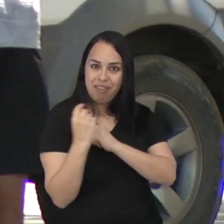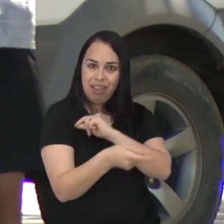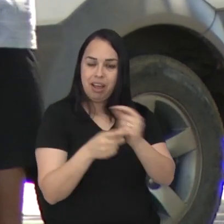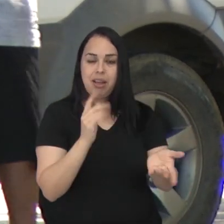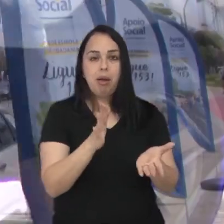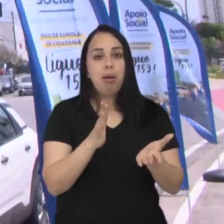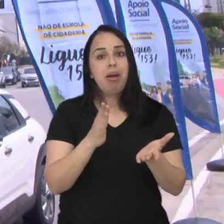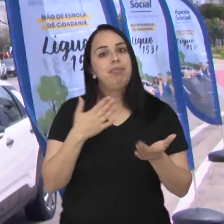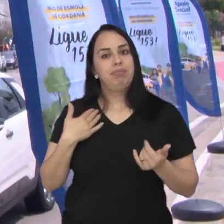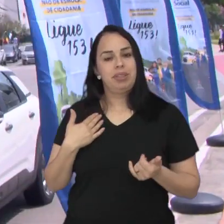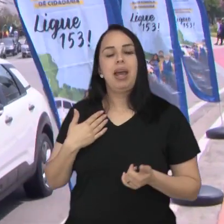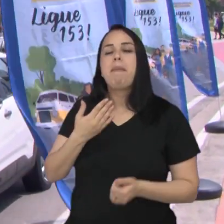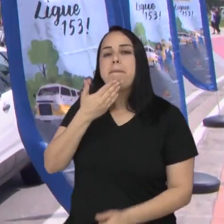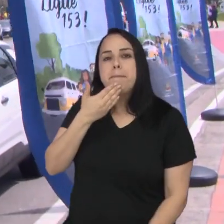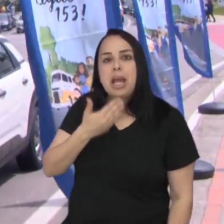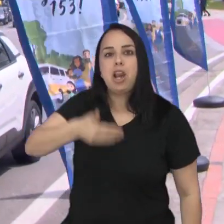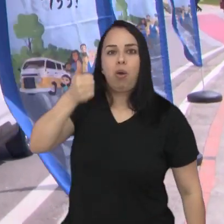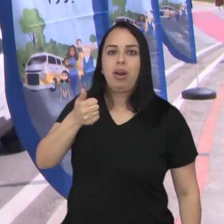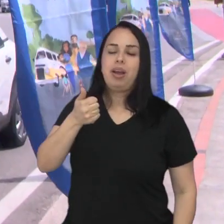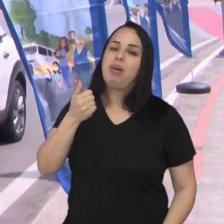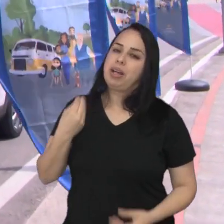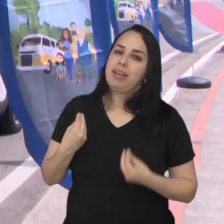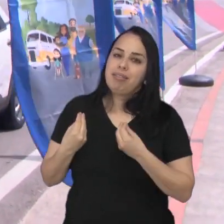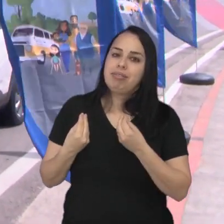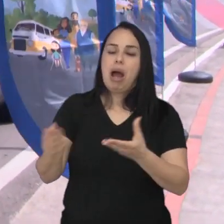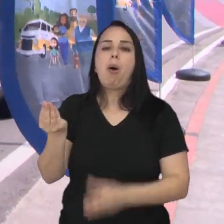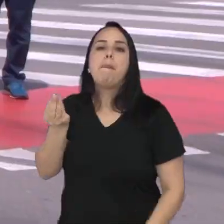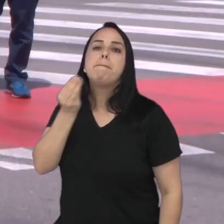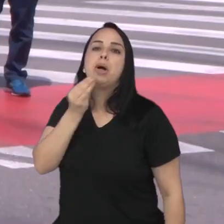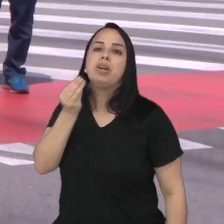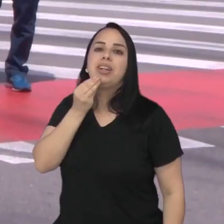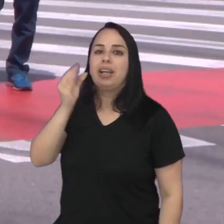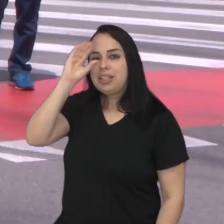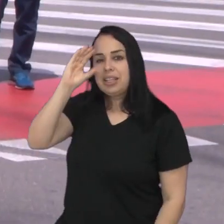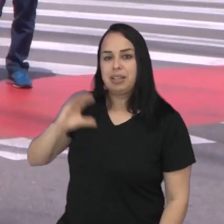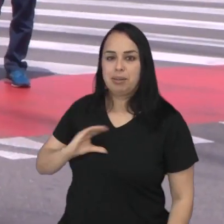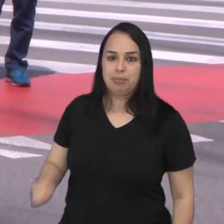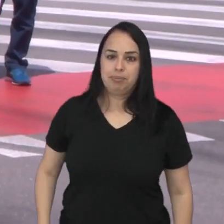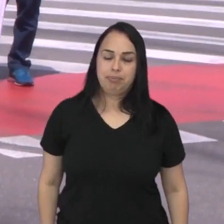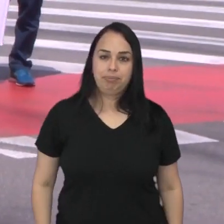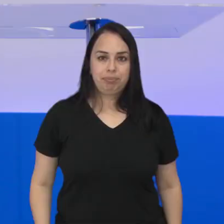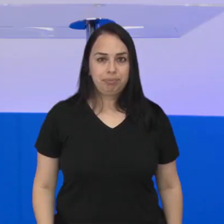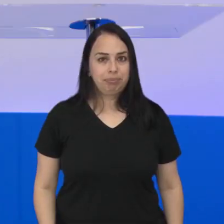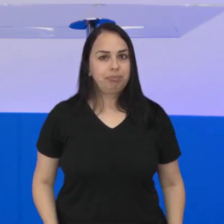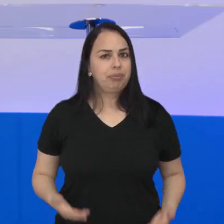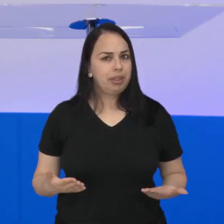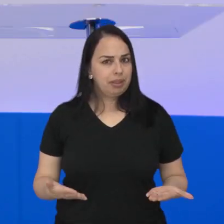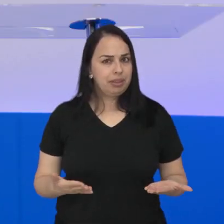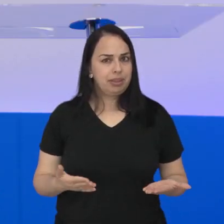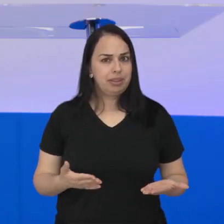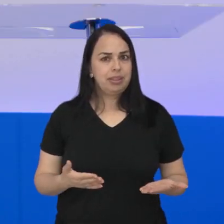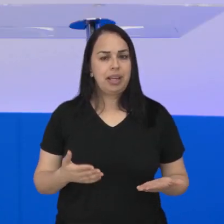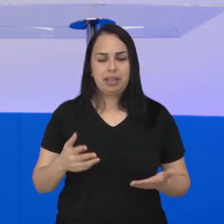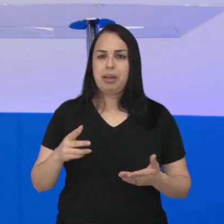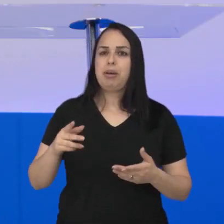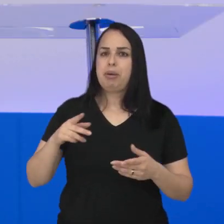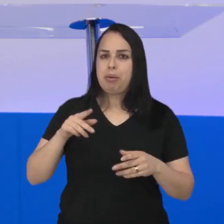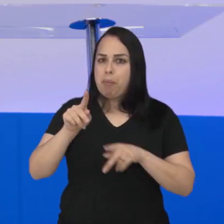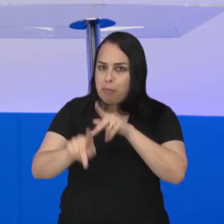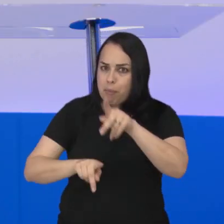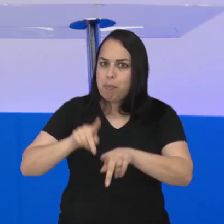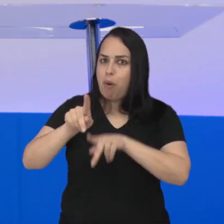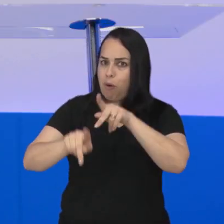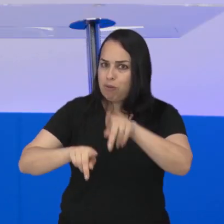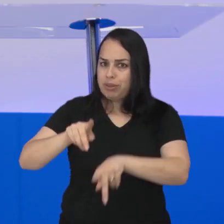melhor caminho é mesmo a garantia de oportunidades e cidadania. E a religiosidade de São José